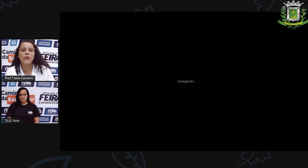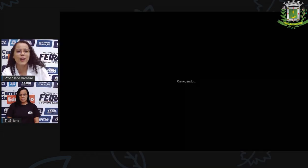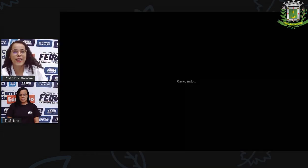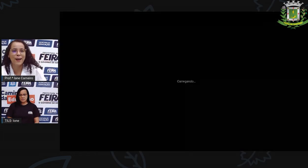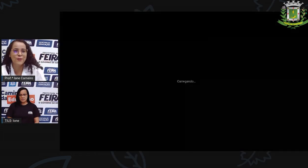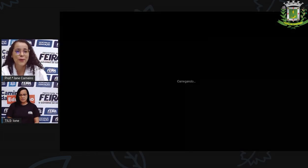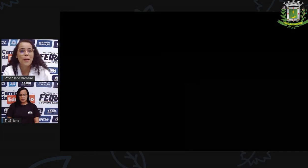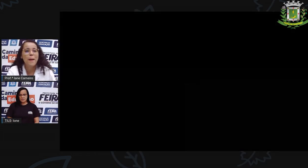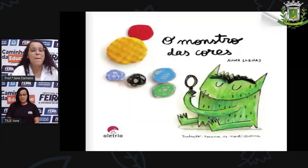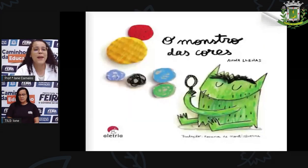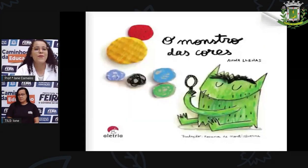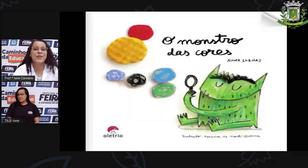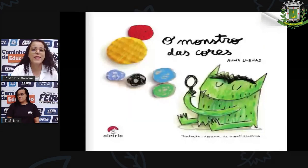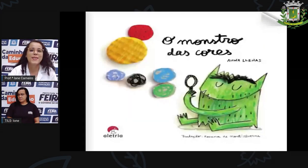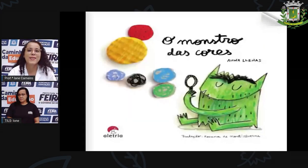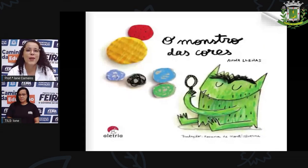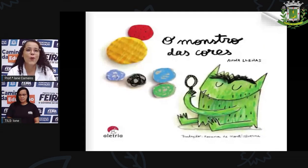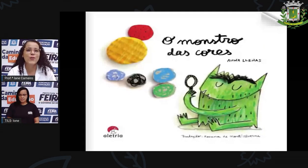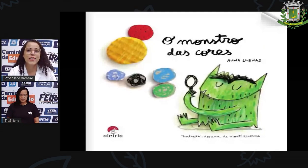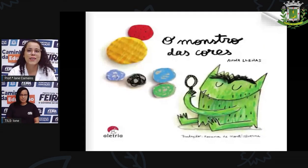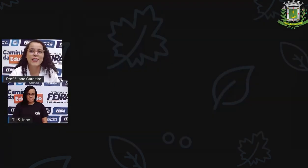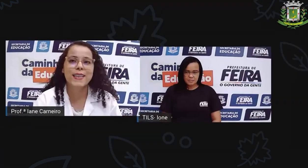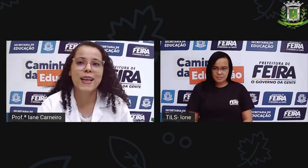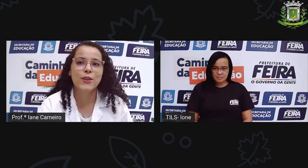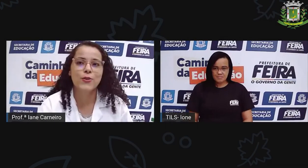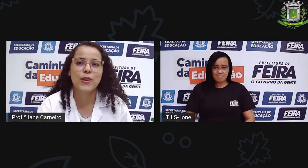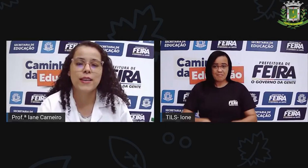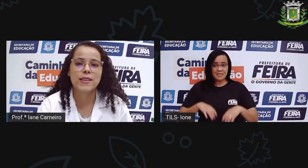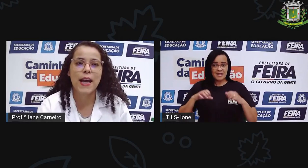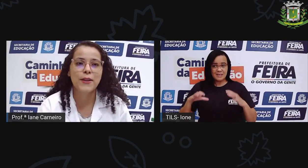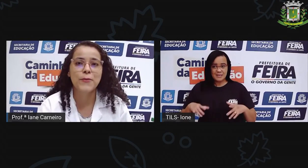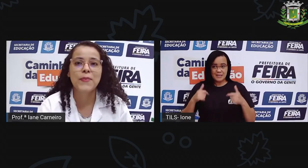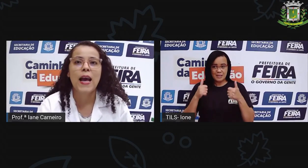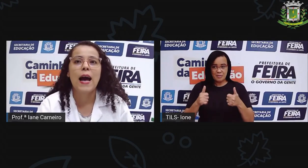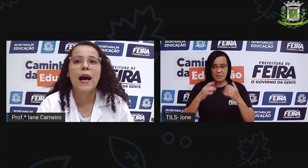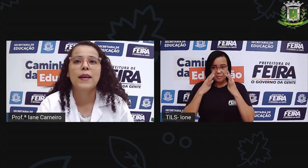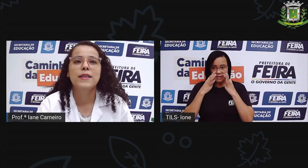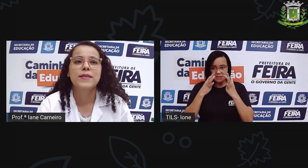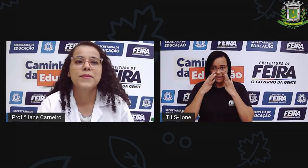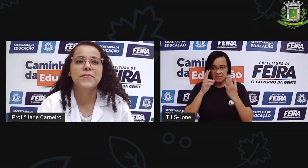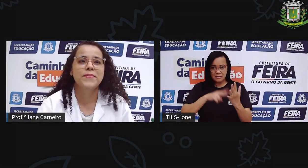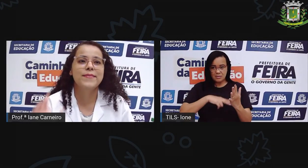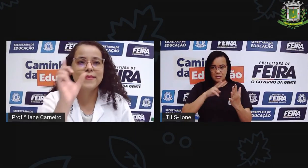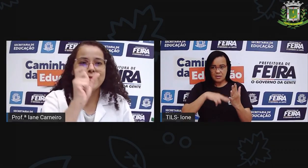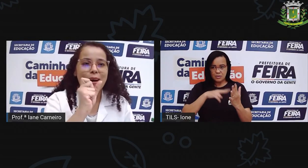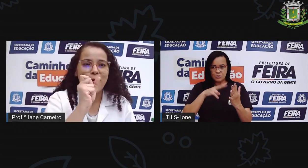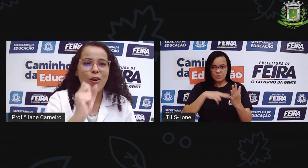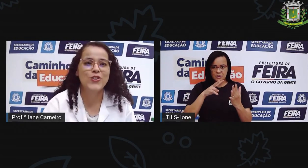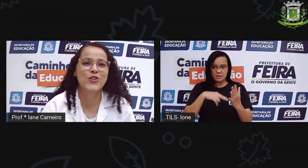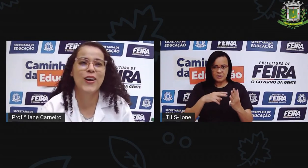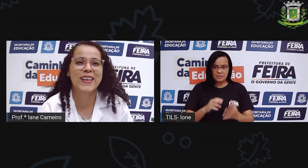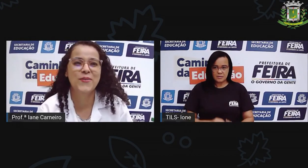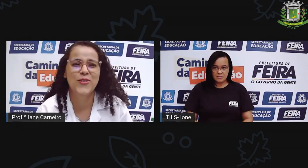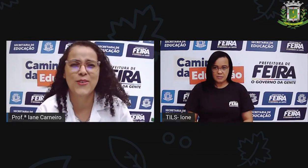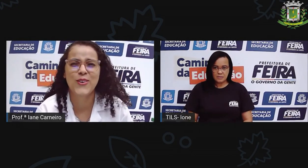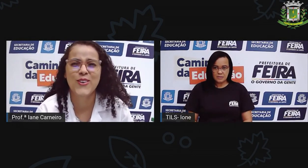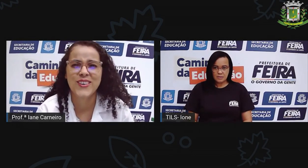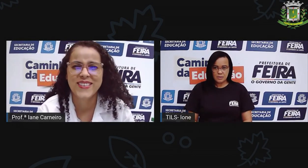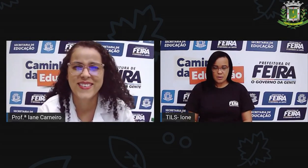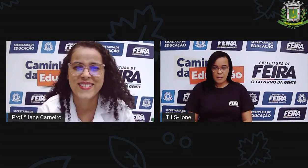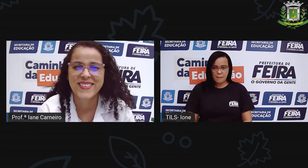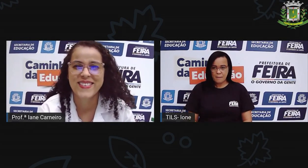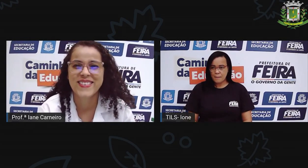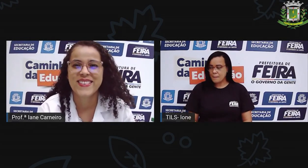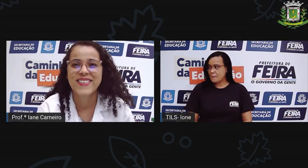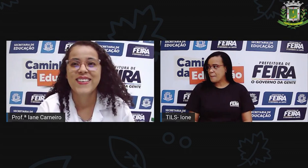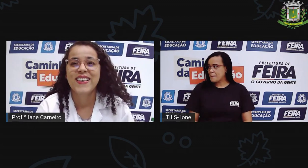bem confortável para você se concentrar na leitura, tá certo? Dá um corte, Joaquim, por favor.